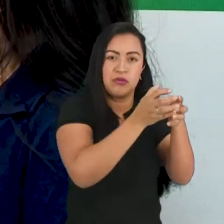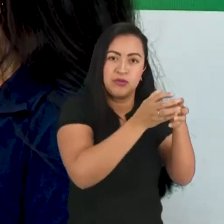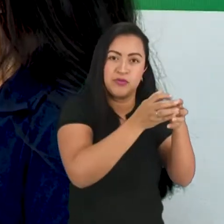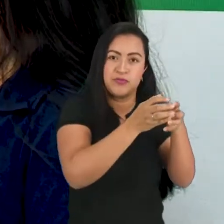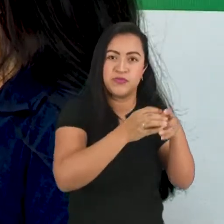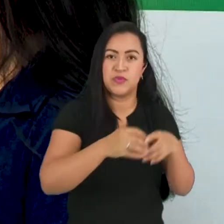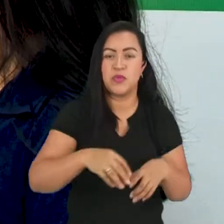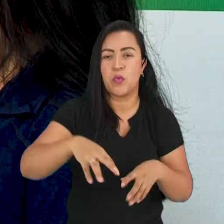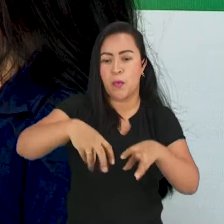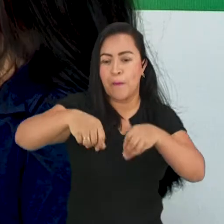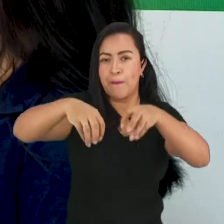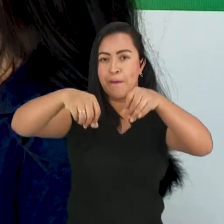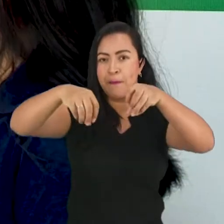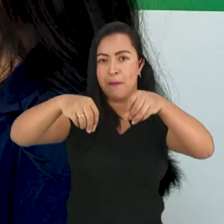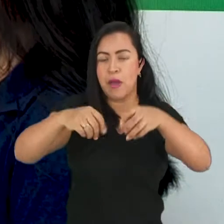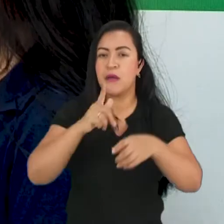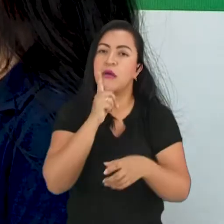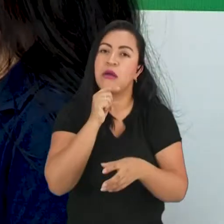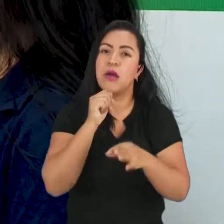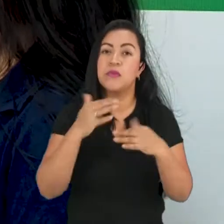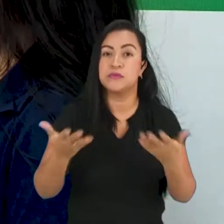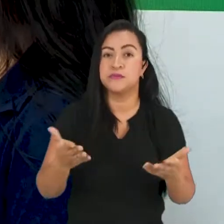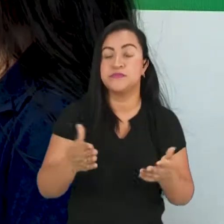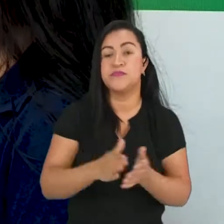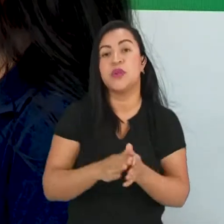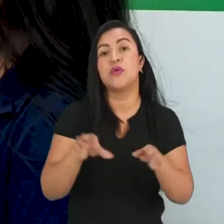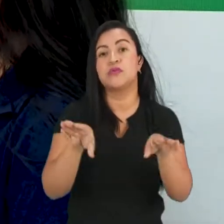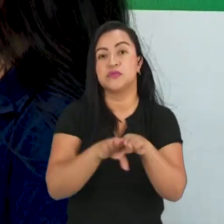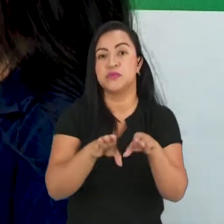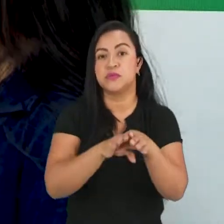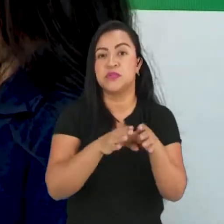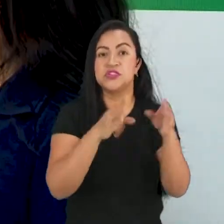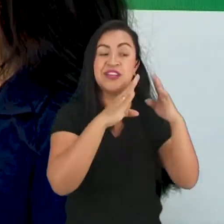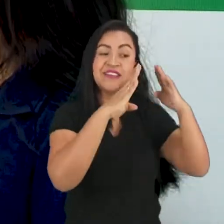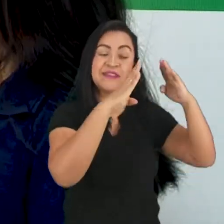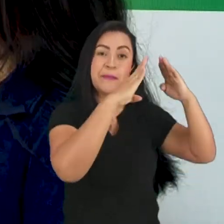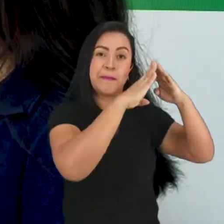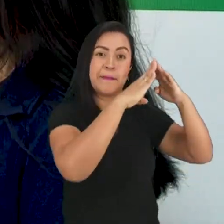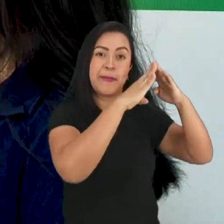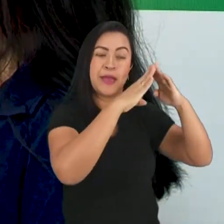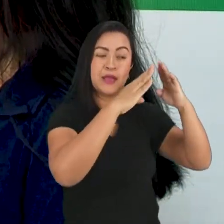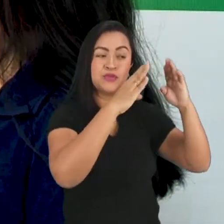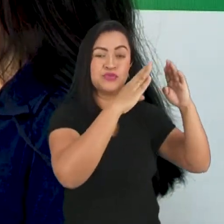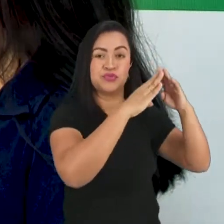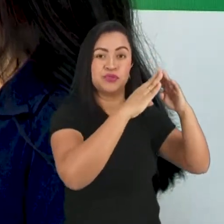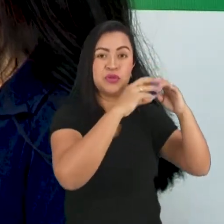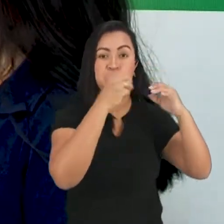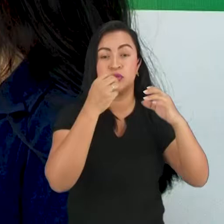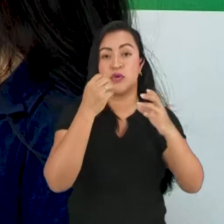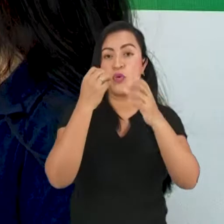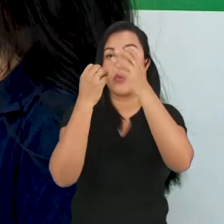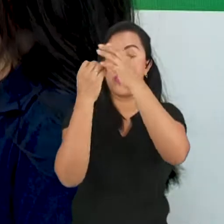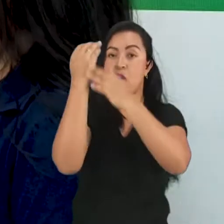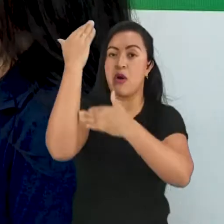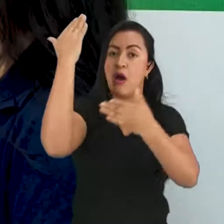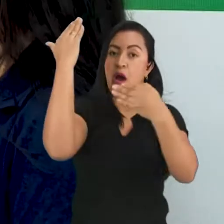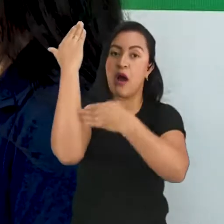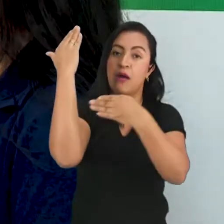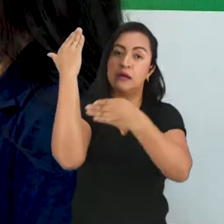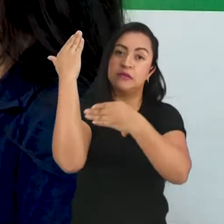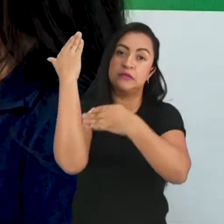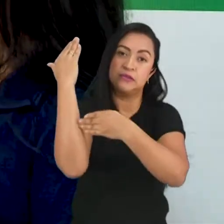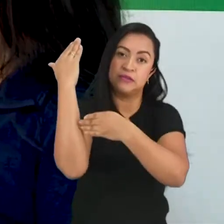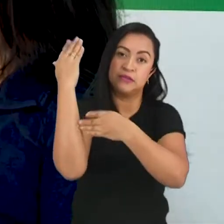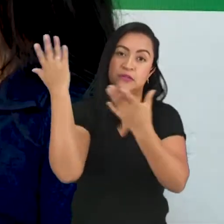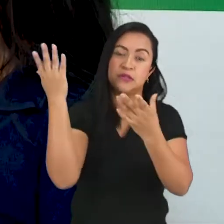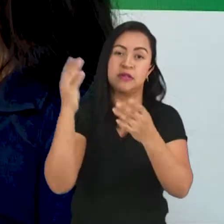saliva, fixos em paredes ou beirais de casas. Outras preferem troncos ocos ou buracos em